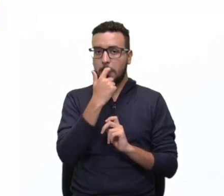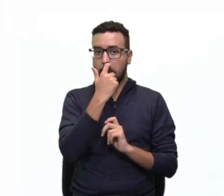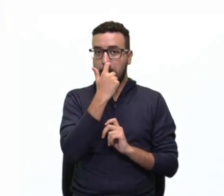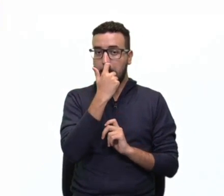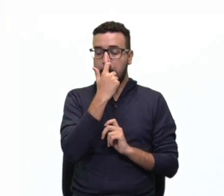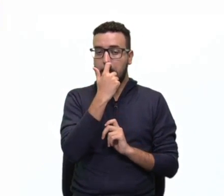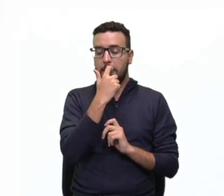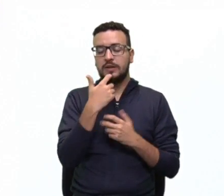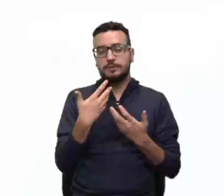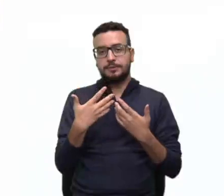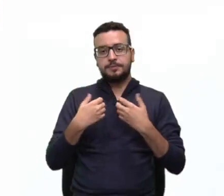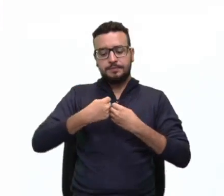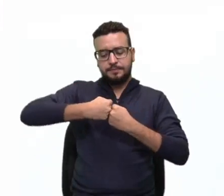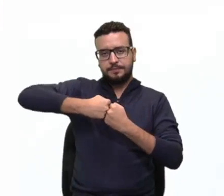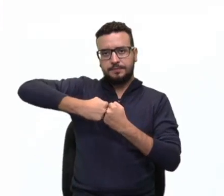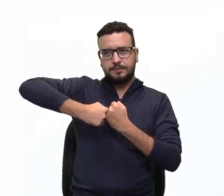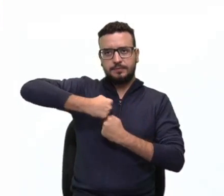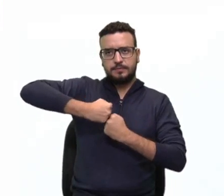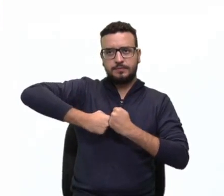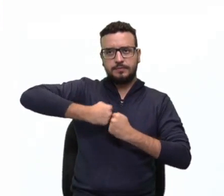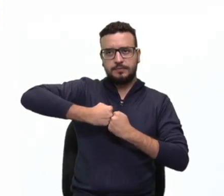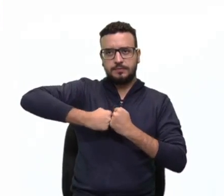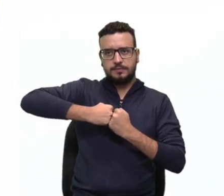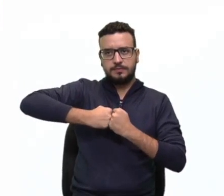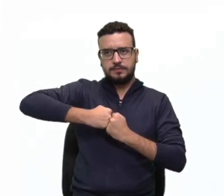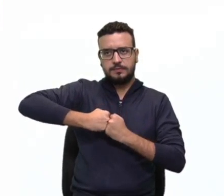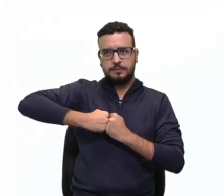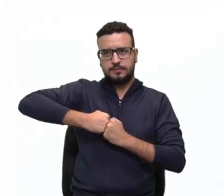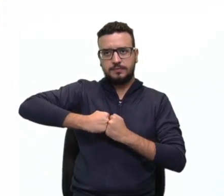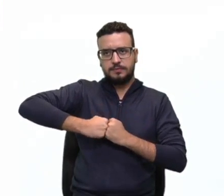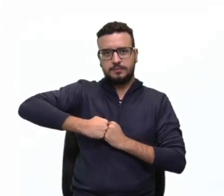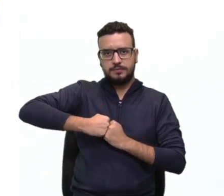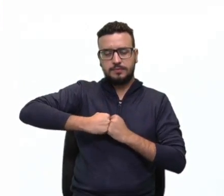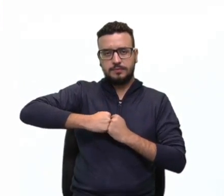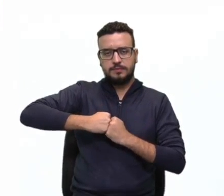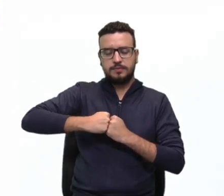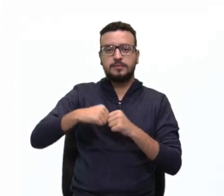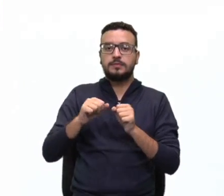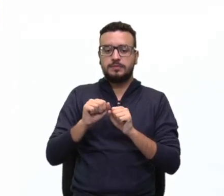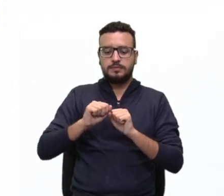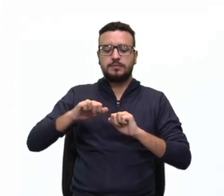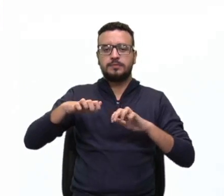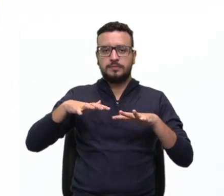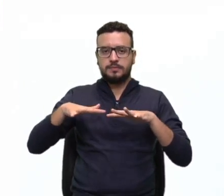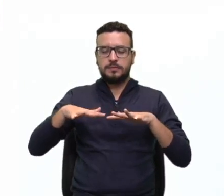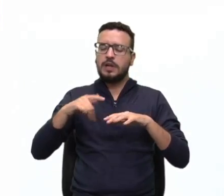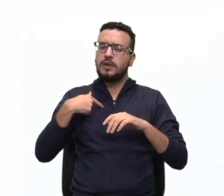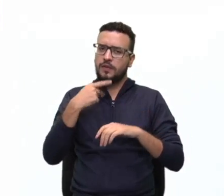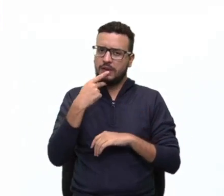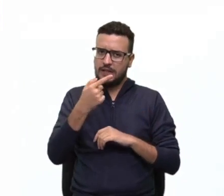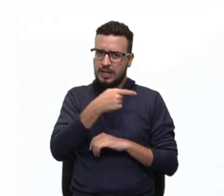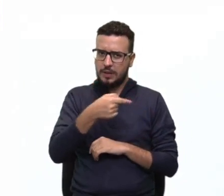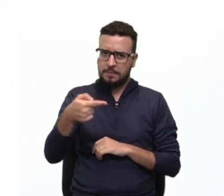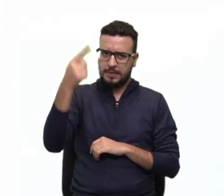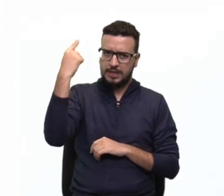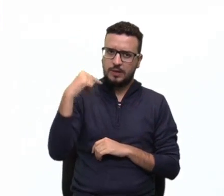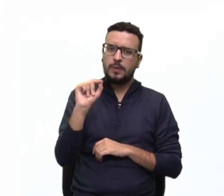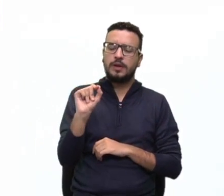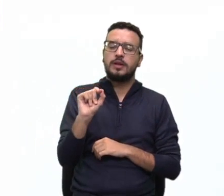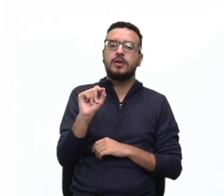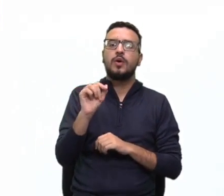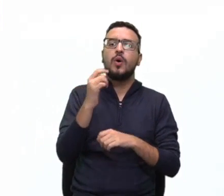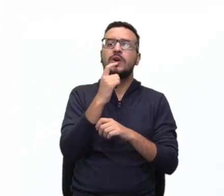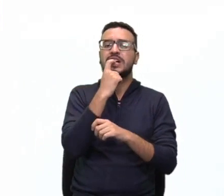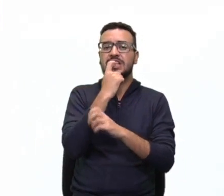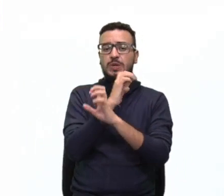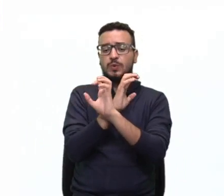as articulações, elas permitem os movimentos, não os ossos. Então, eu falei para vocês dos ossos, mas as articulações,